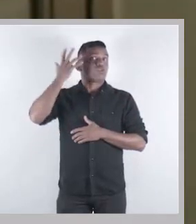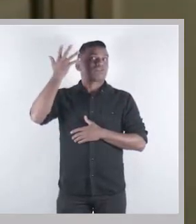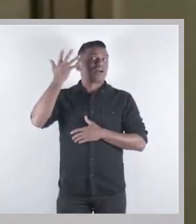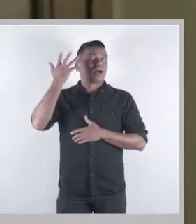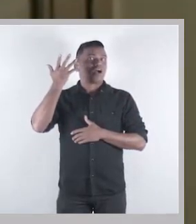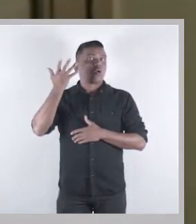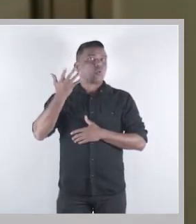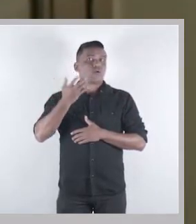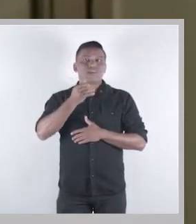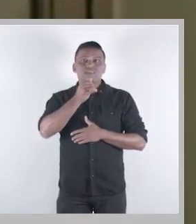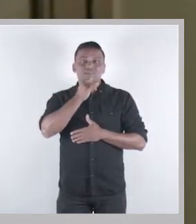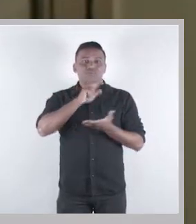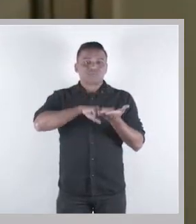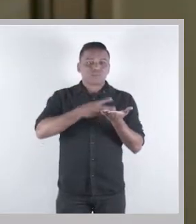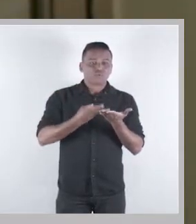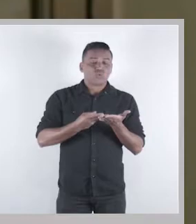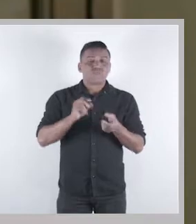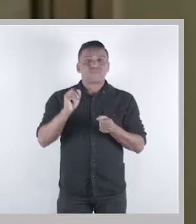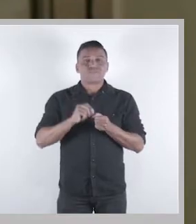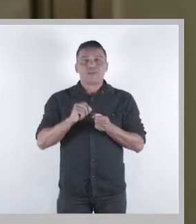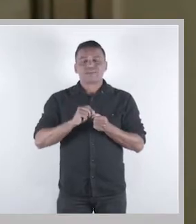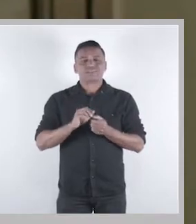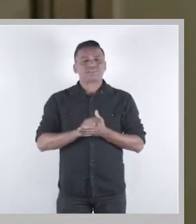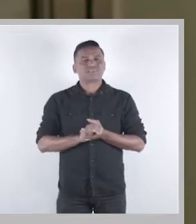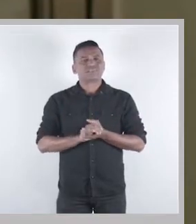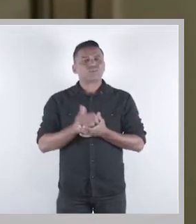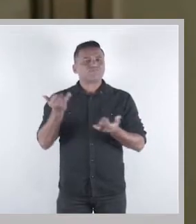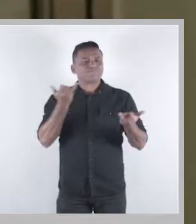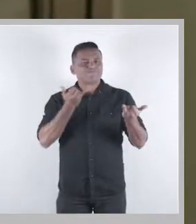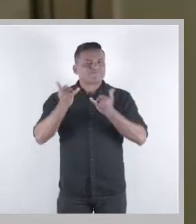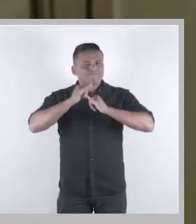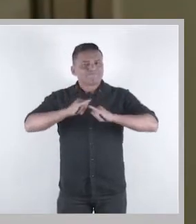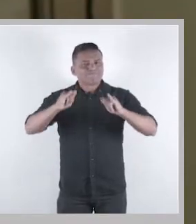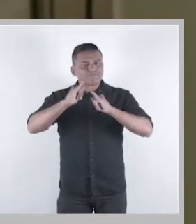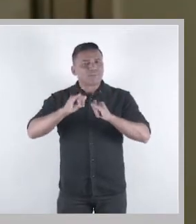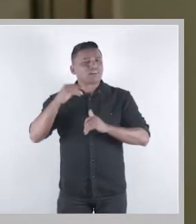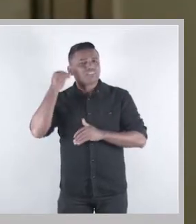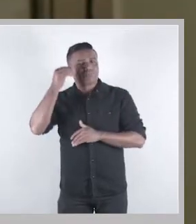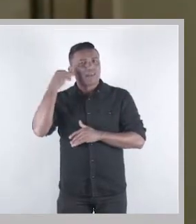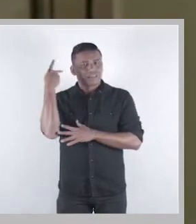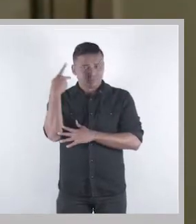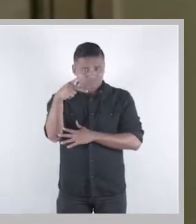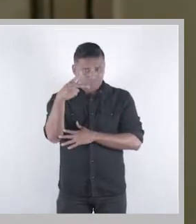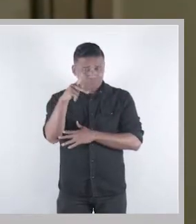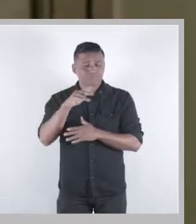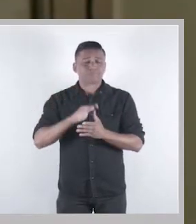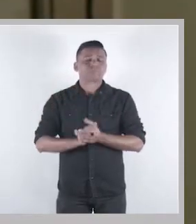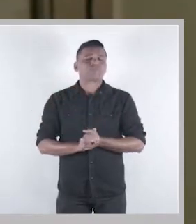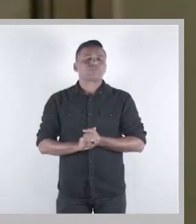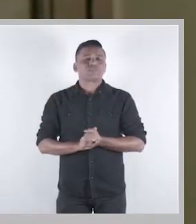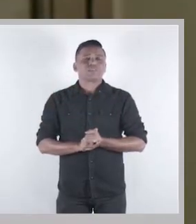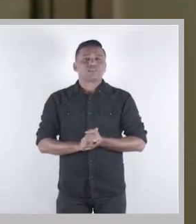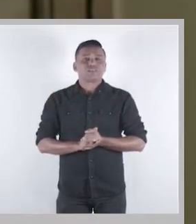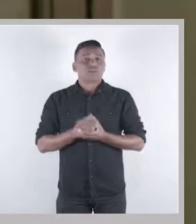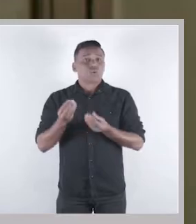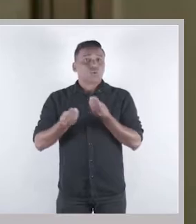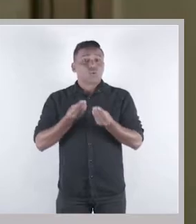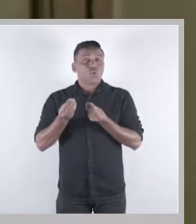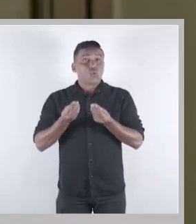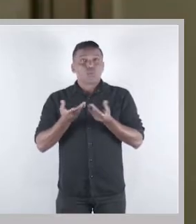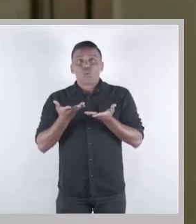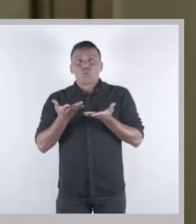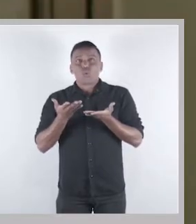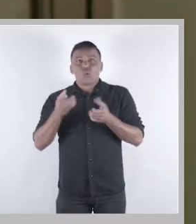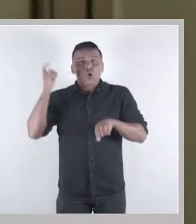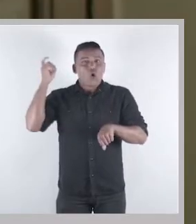Contasse um pouco a partir da sua experiência como fica o processo criativo né assim nesse nessa